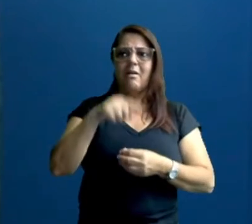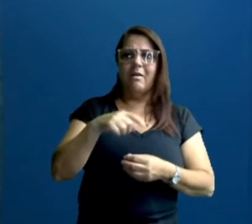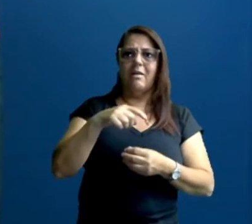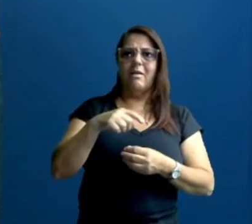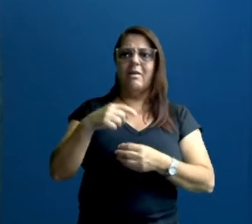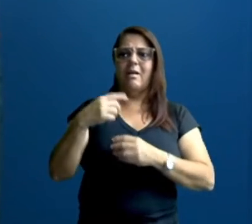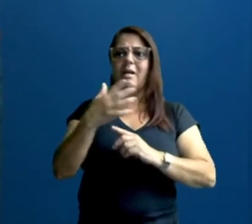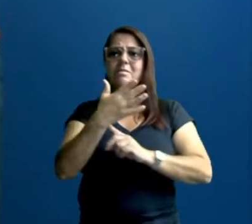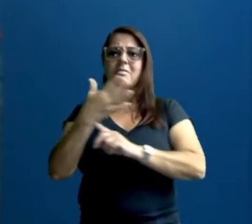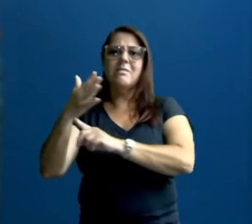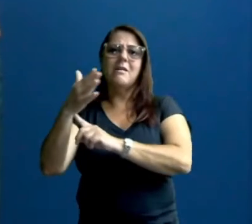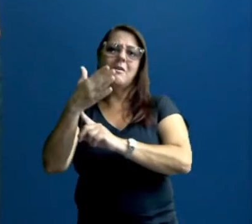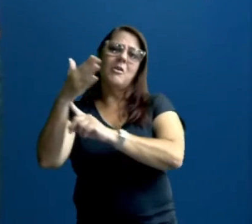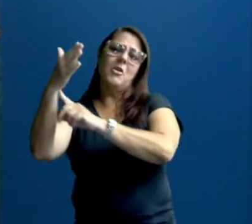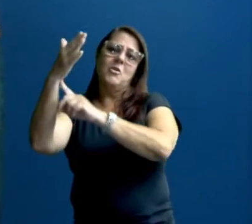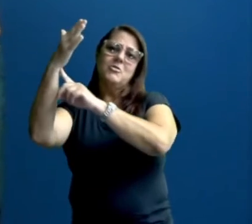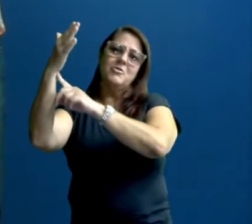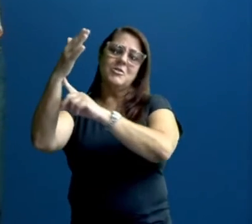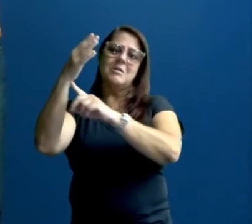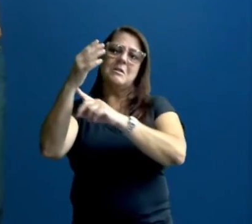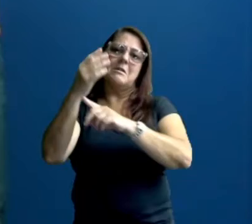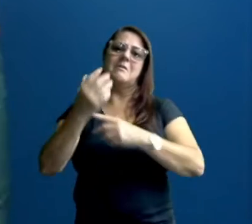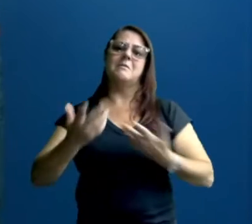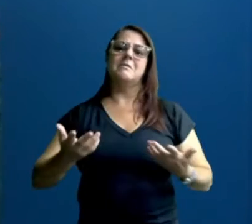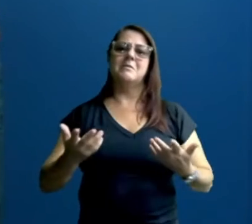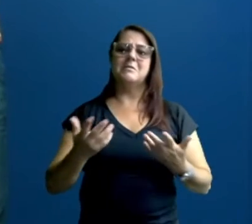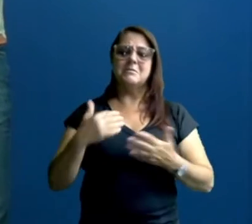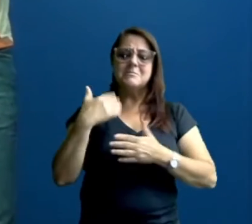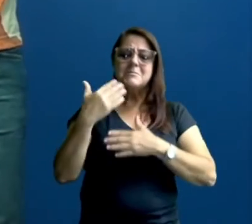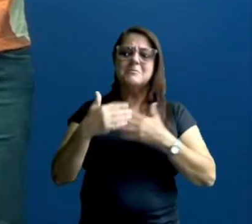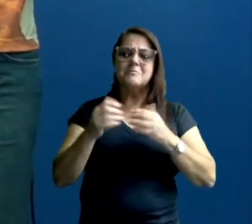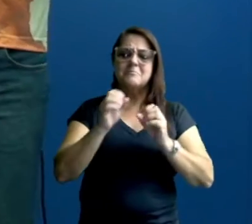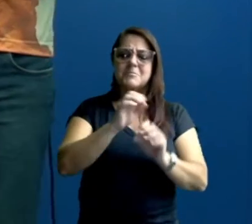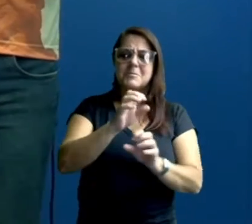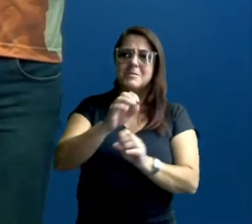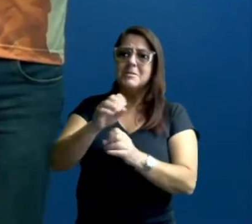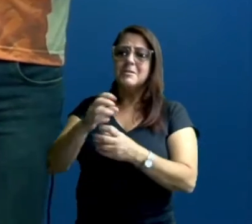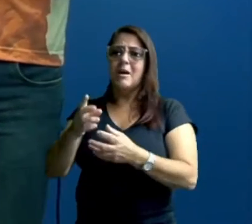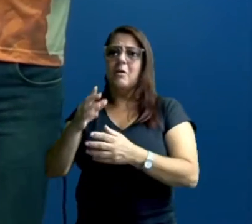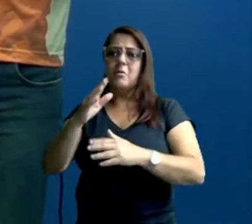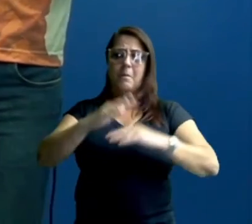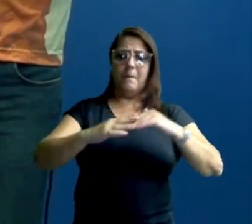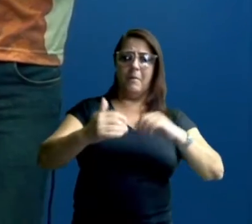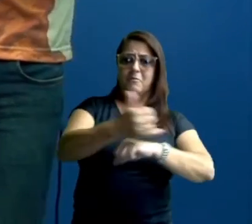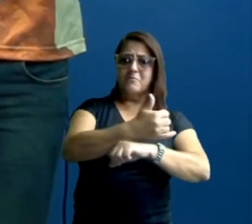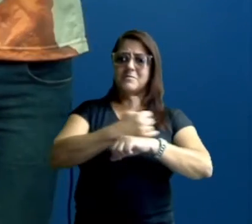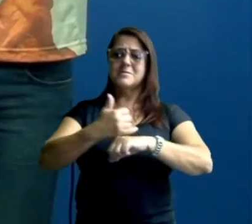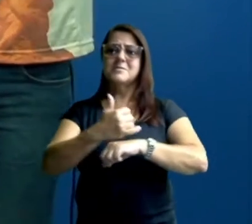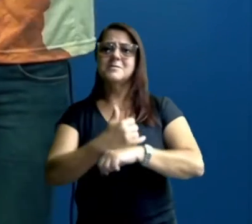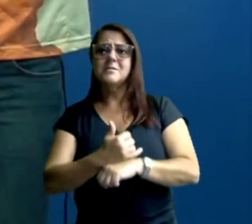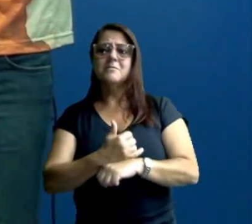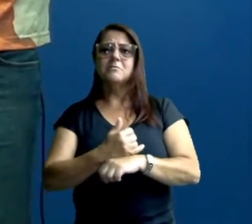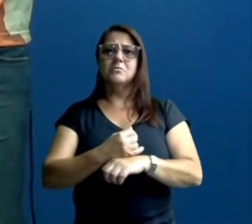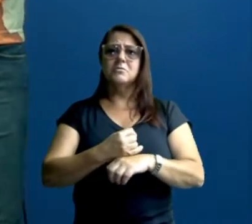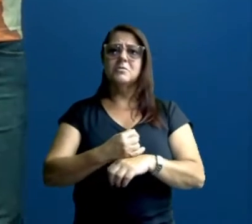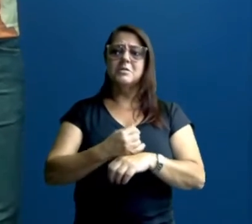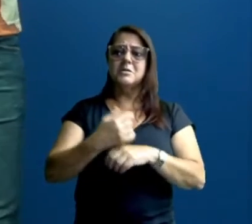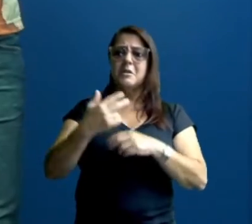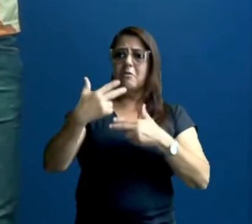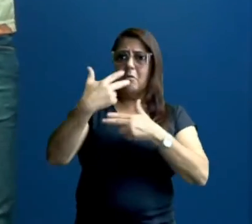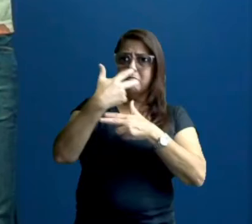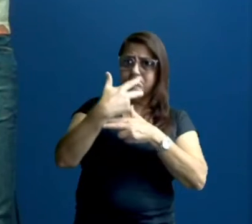equipamentos tecnológicos, né, que nos possibilitam exercermos as nossas atividades profissionais, né, de maneira